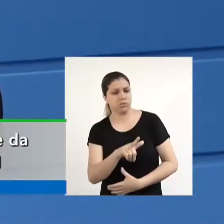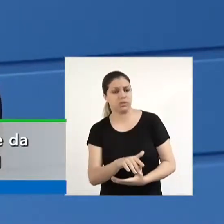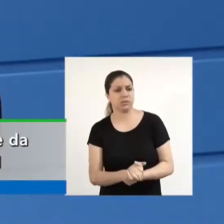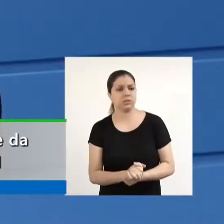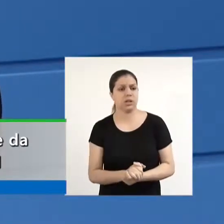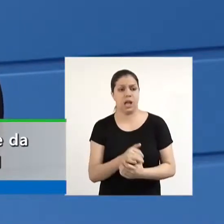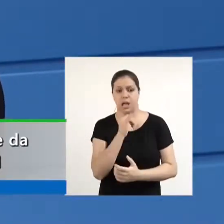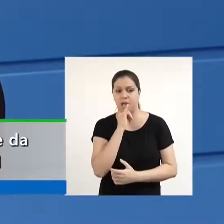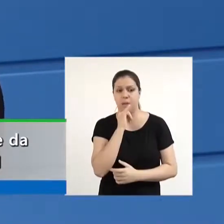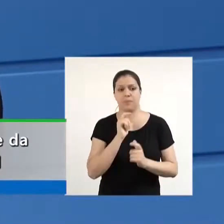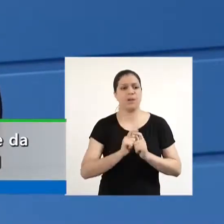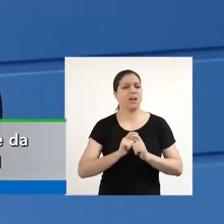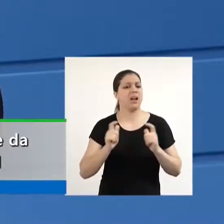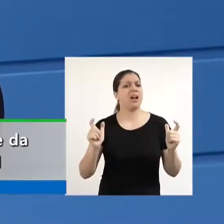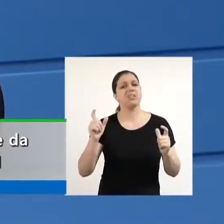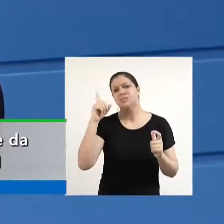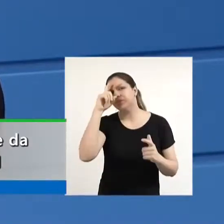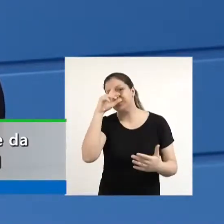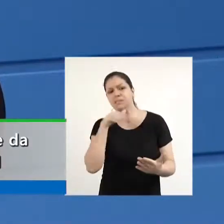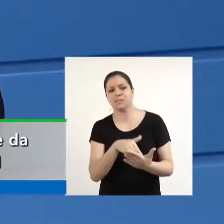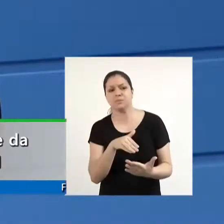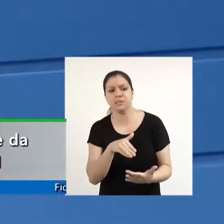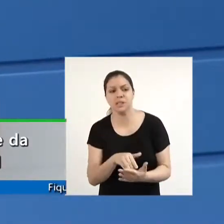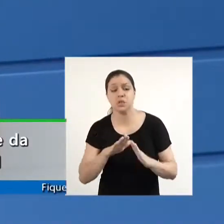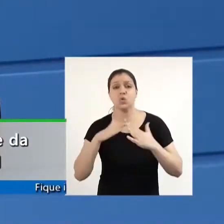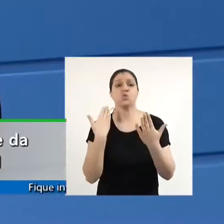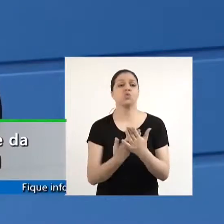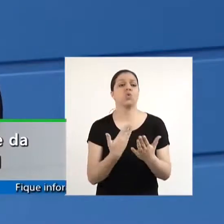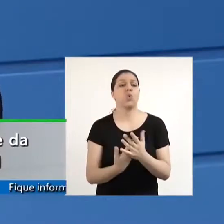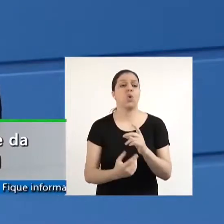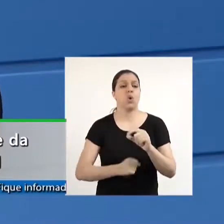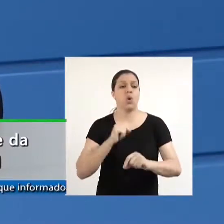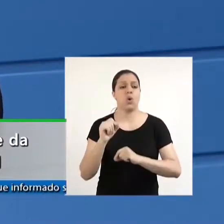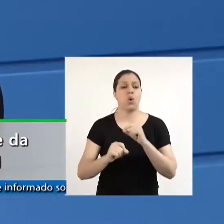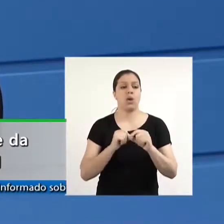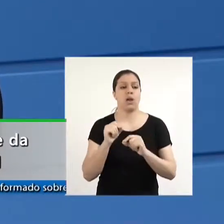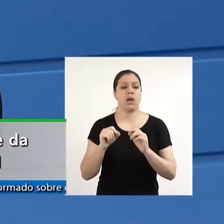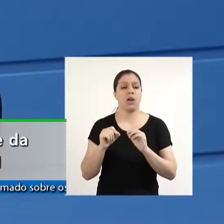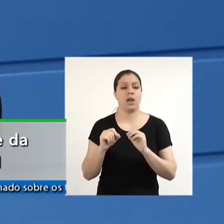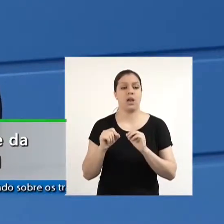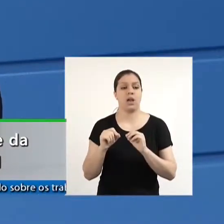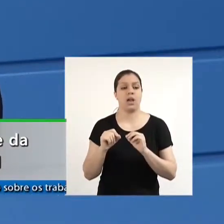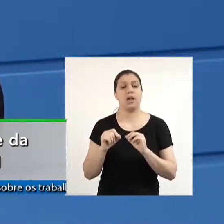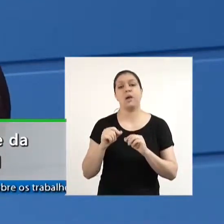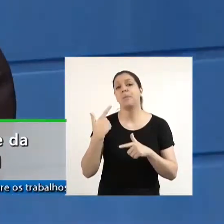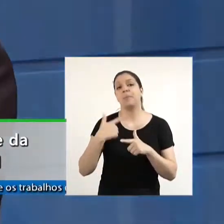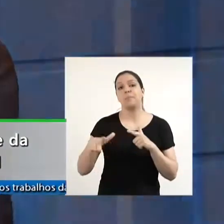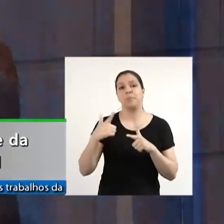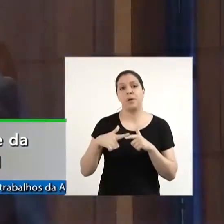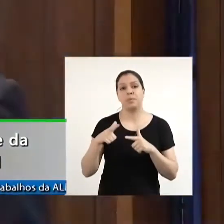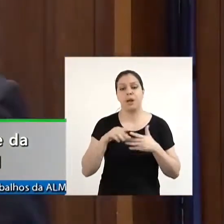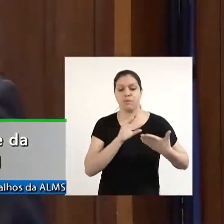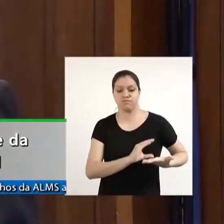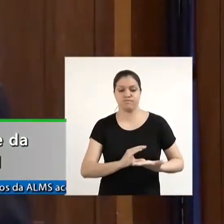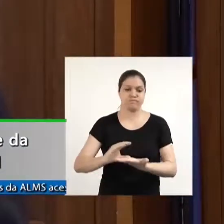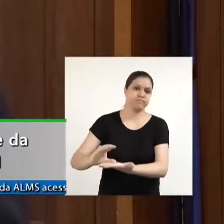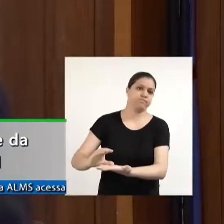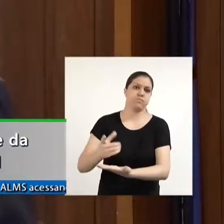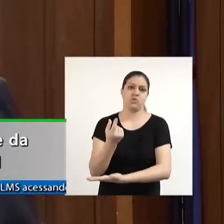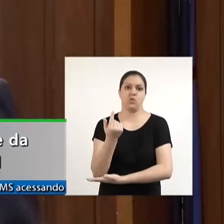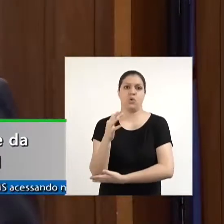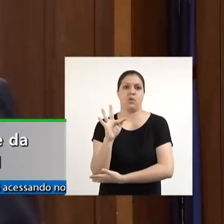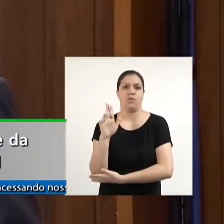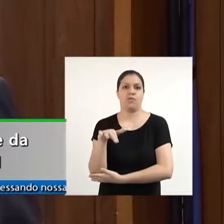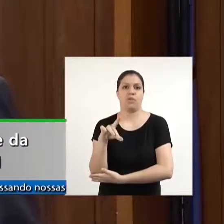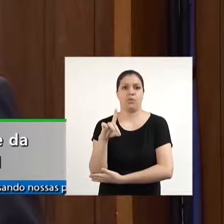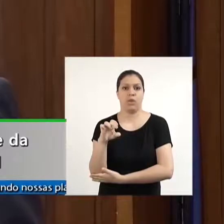das grandes dificuldades dessa escola é os atrasos de início de ano no repasse do Fundeb. E ficou convencionado os repasses